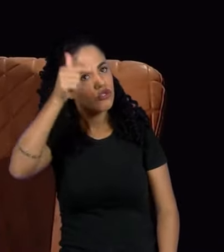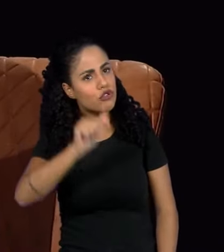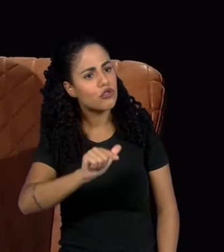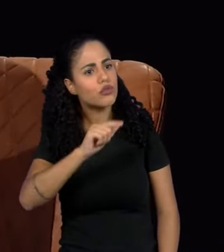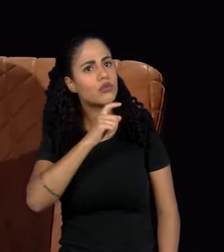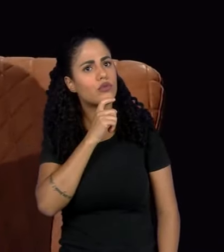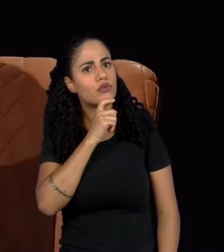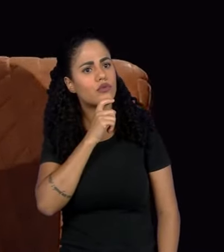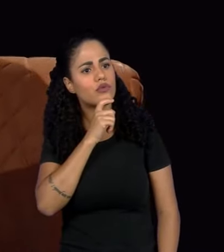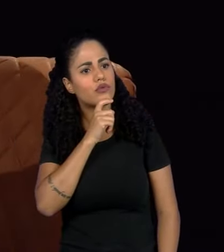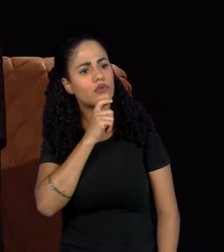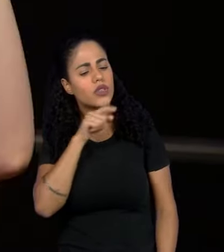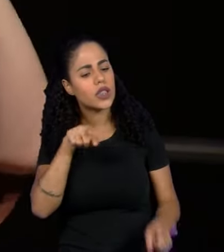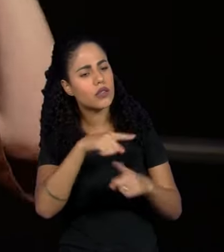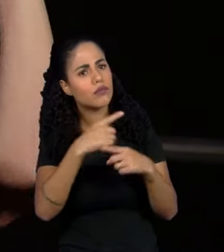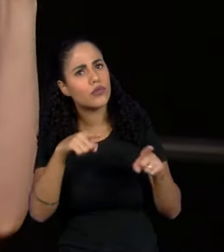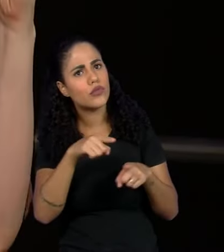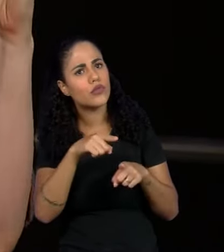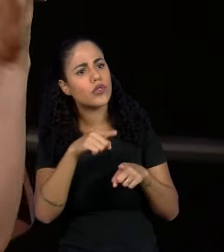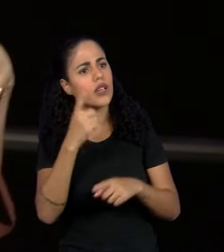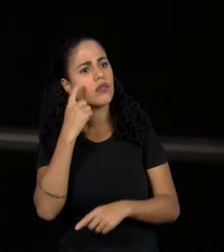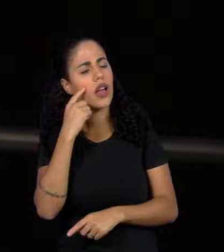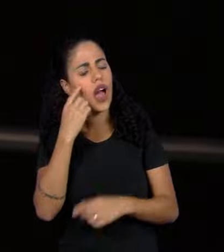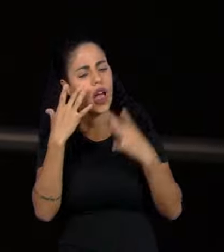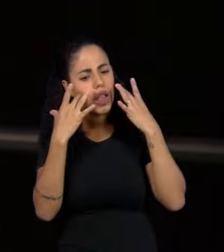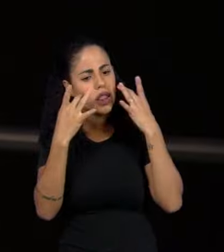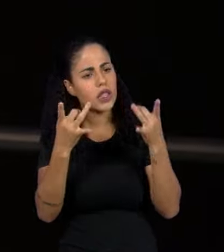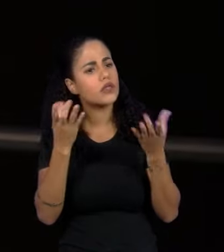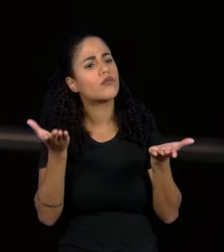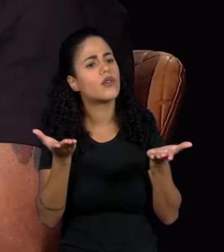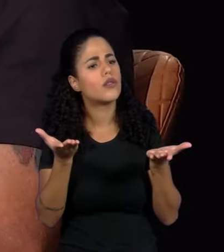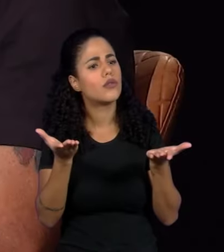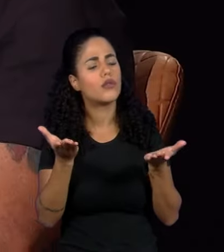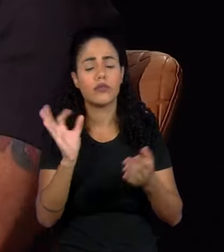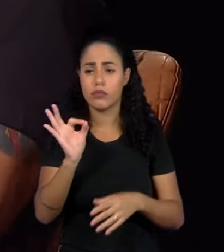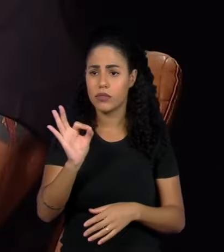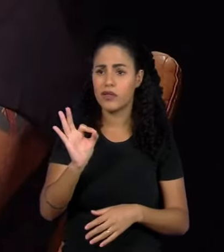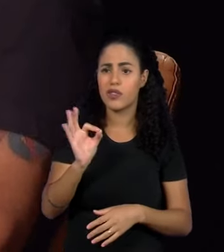nessa parte da música. Deixa eu ir lá, prestar atenção, né? Chama atenção. É uma grande